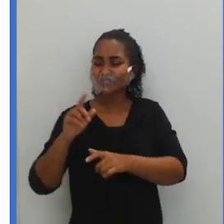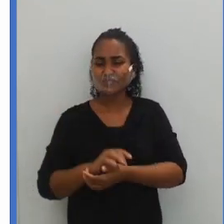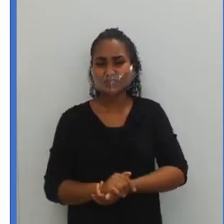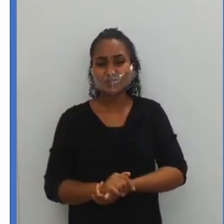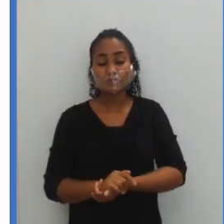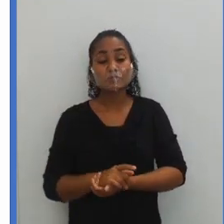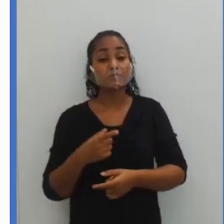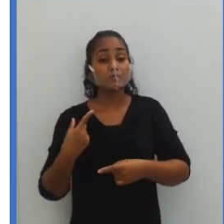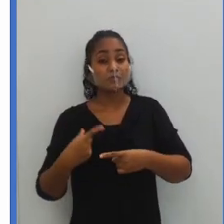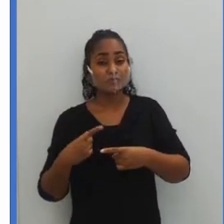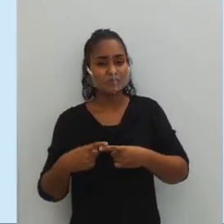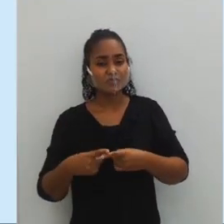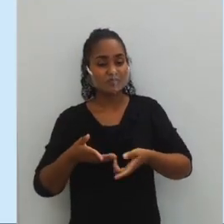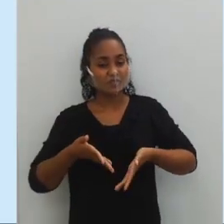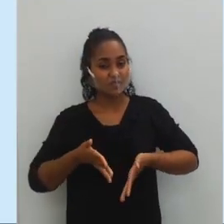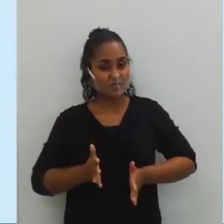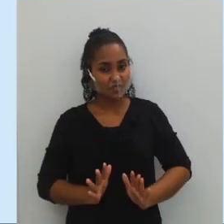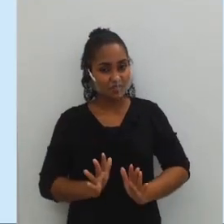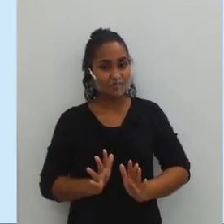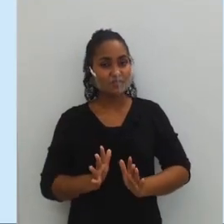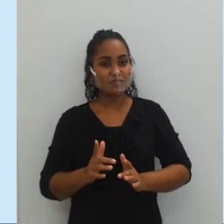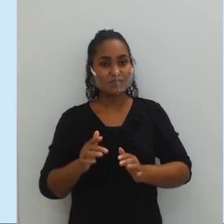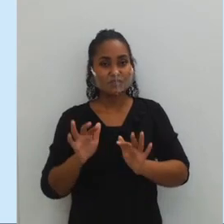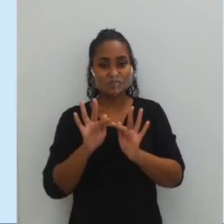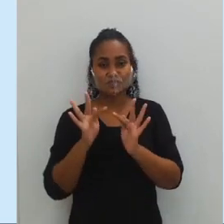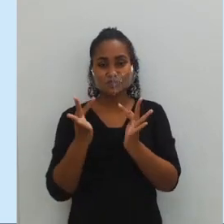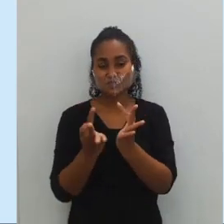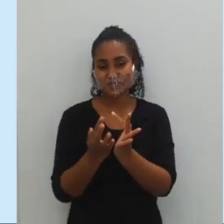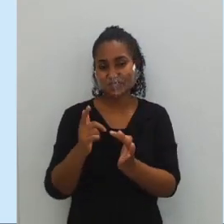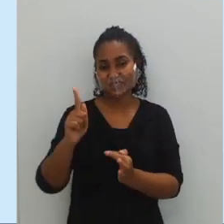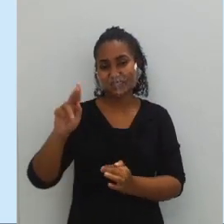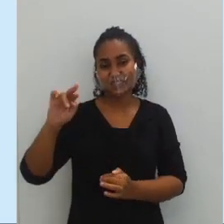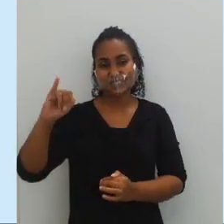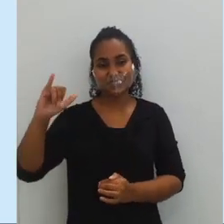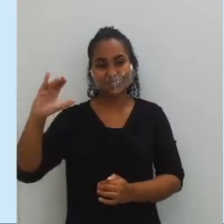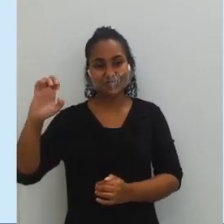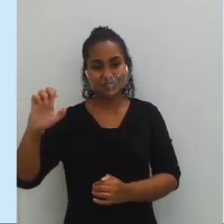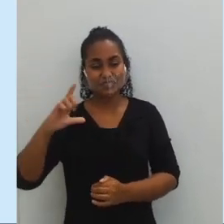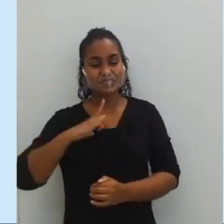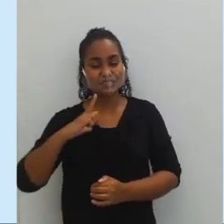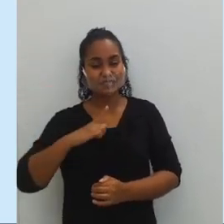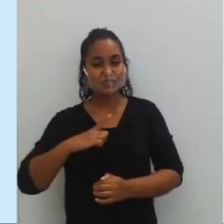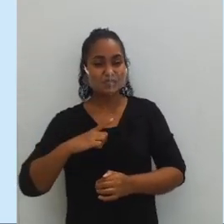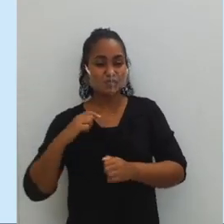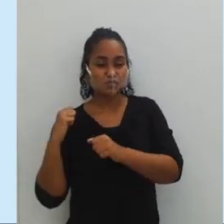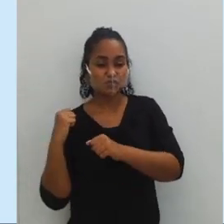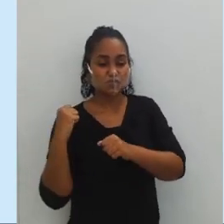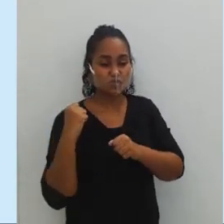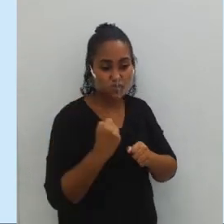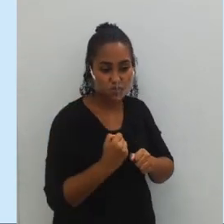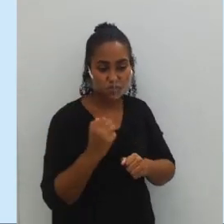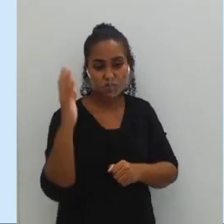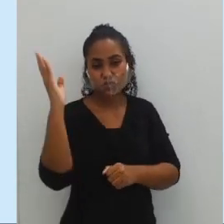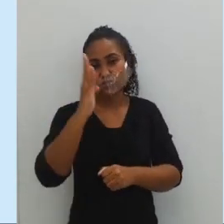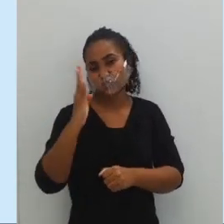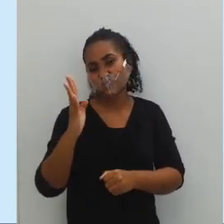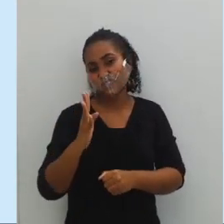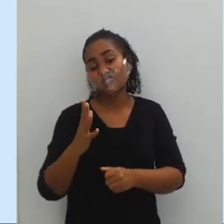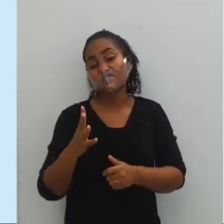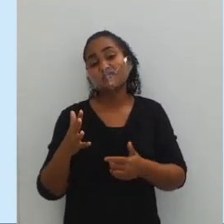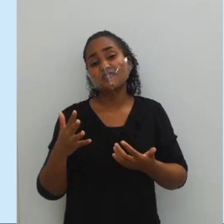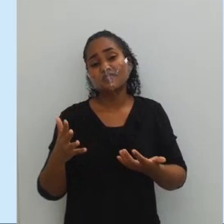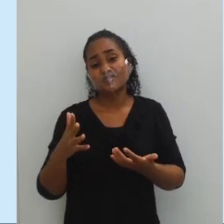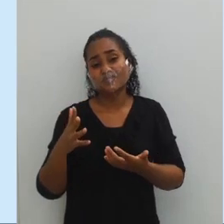Porque apesar dela ter nascido no berço, numa família que foi berço do jiu-jitsu no Brasil, né?